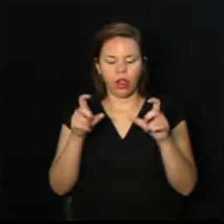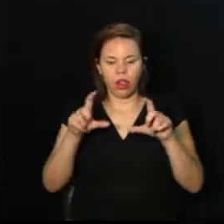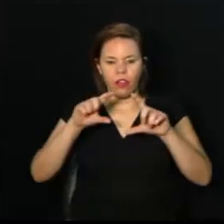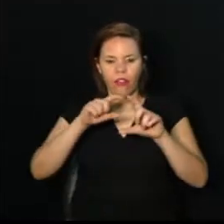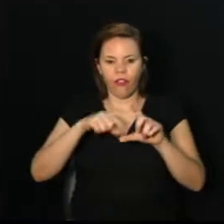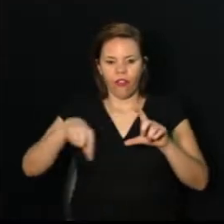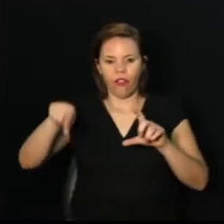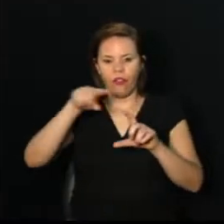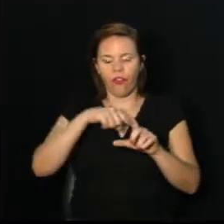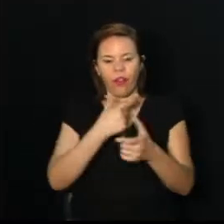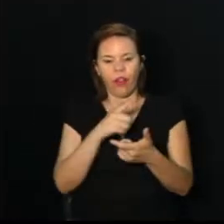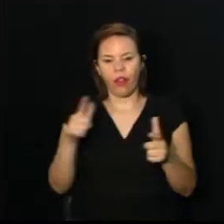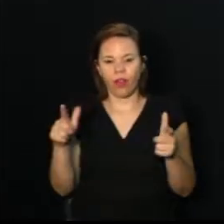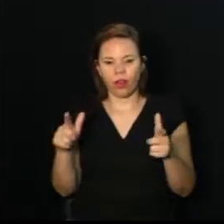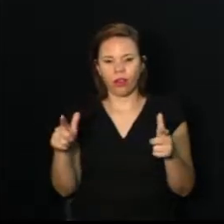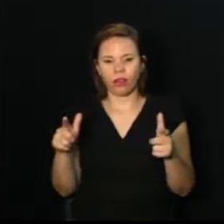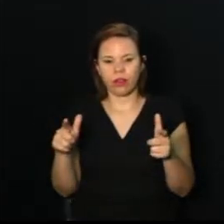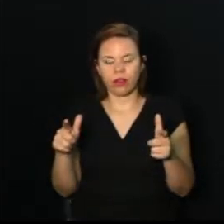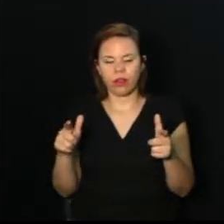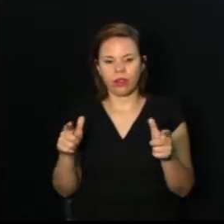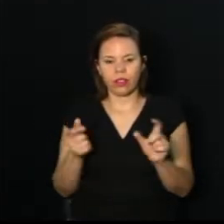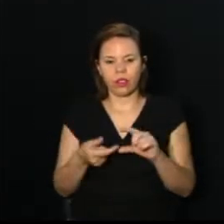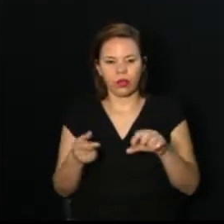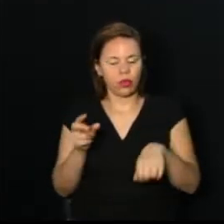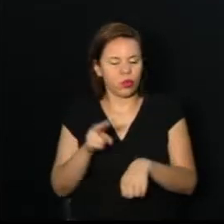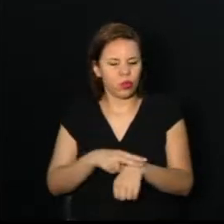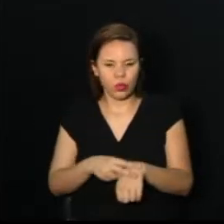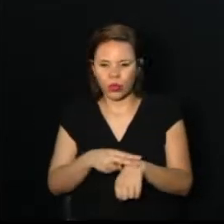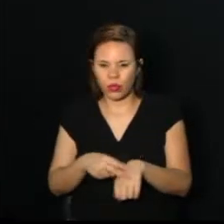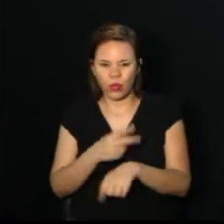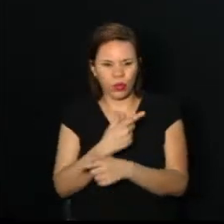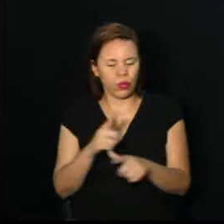não tem o quadradinho verde.